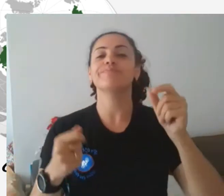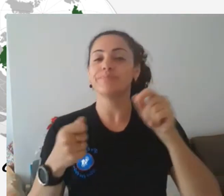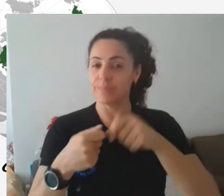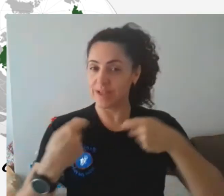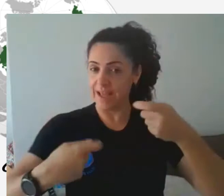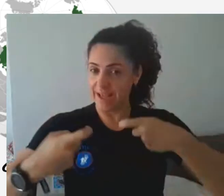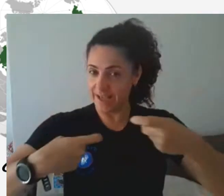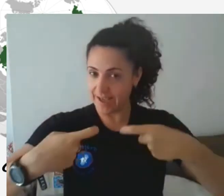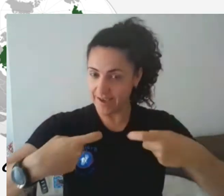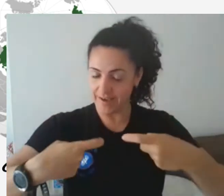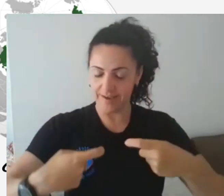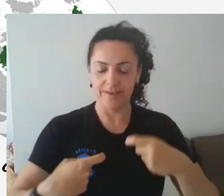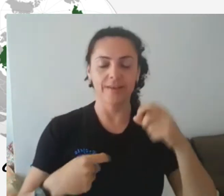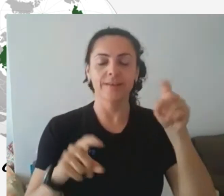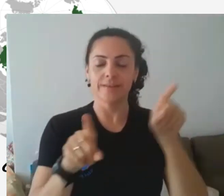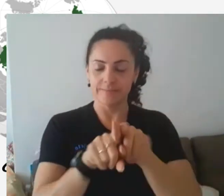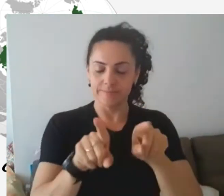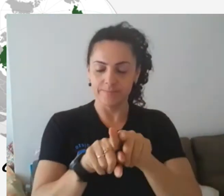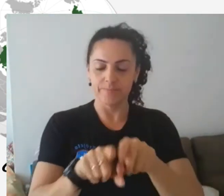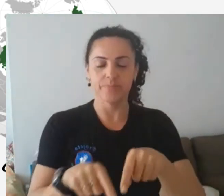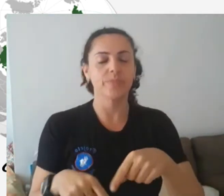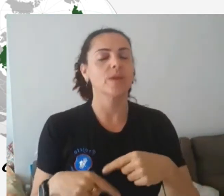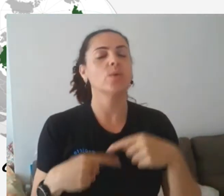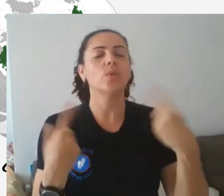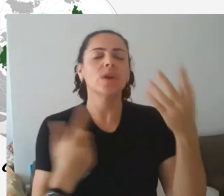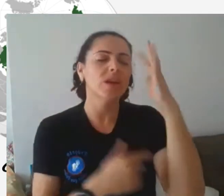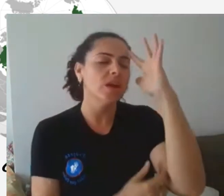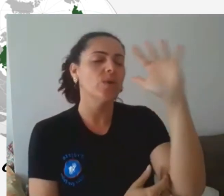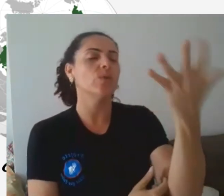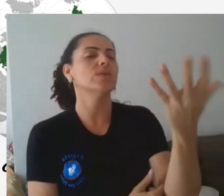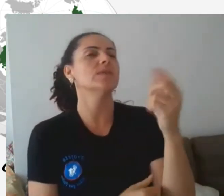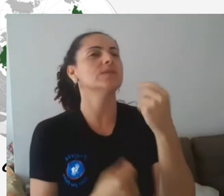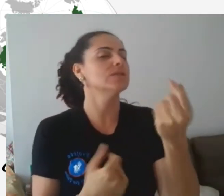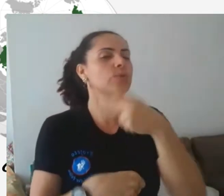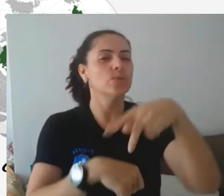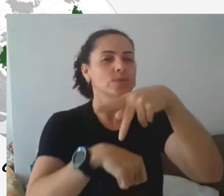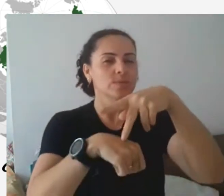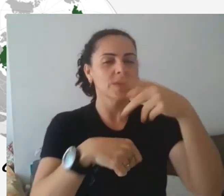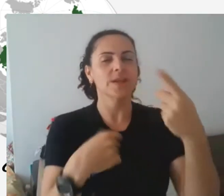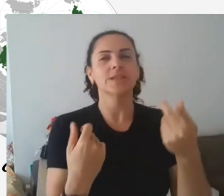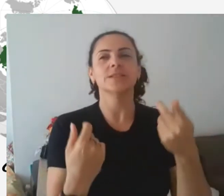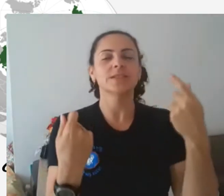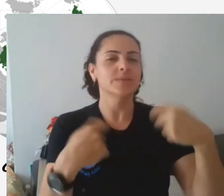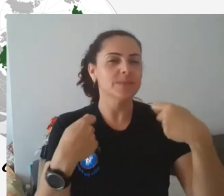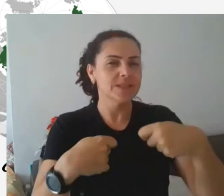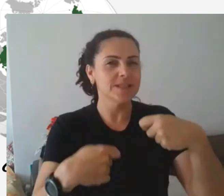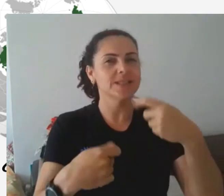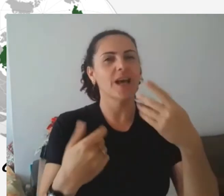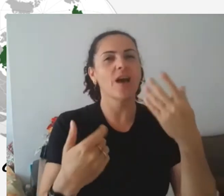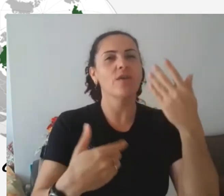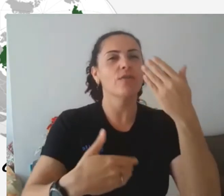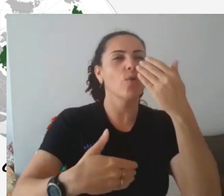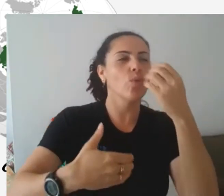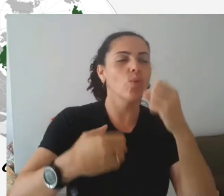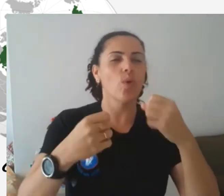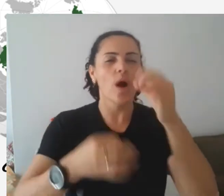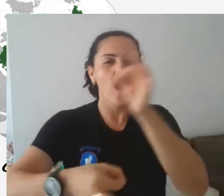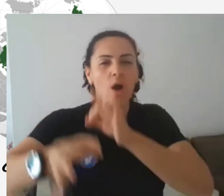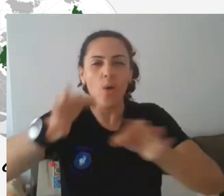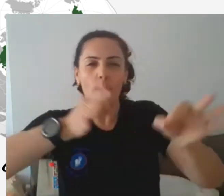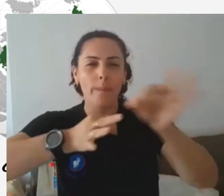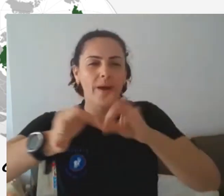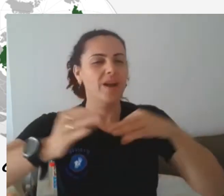Depois, então, do fim da Segunda Guerra Mundial. O que aconteceu? Como os outros países precisavam se reconstruir, os Estados